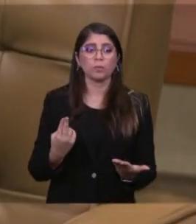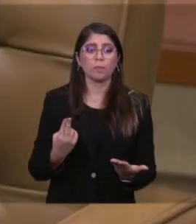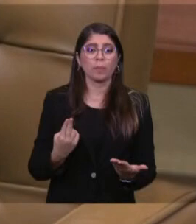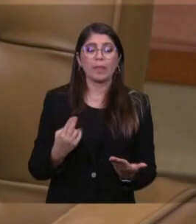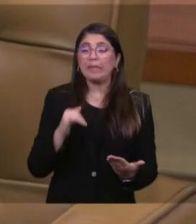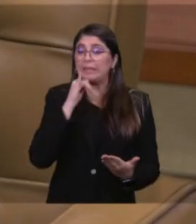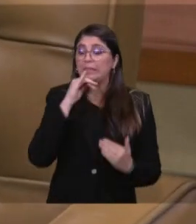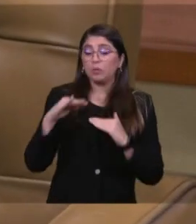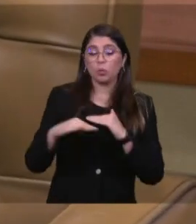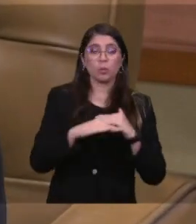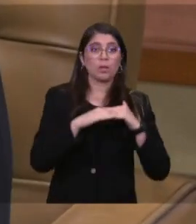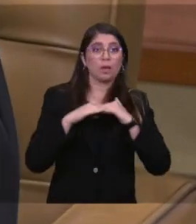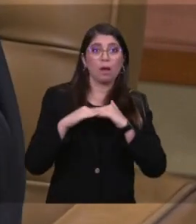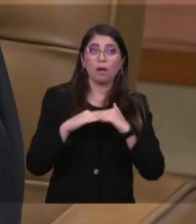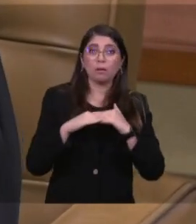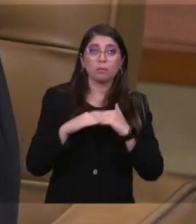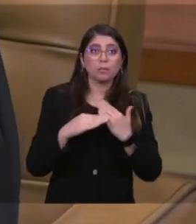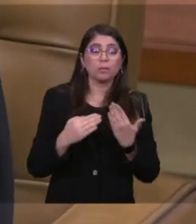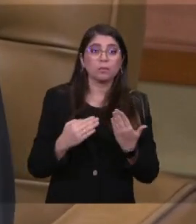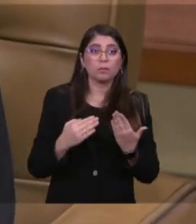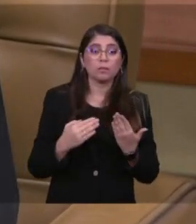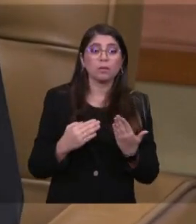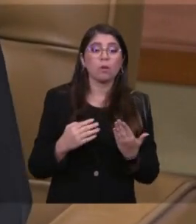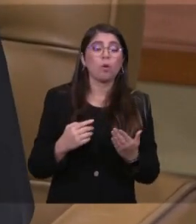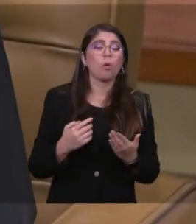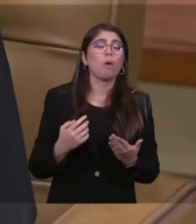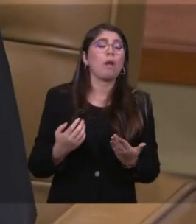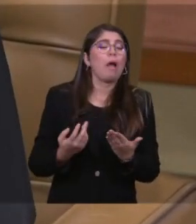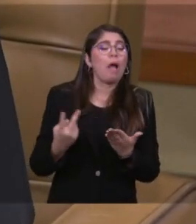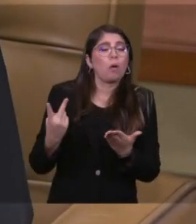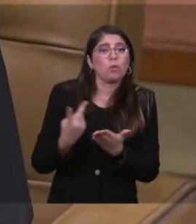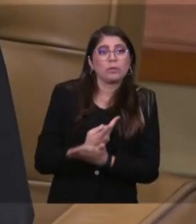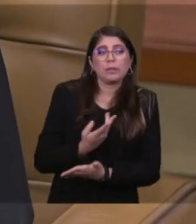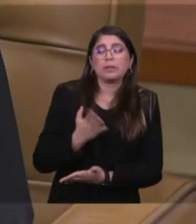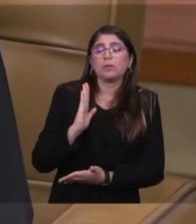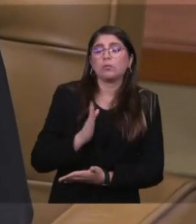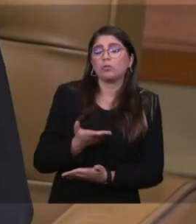por unanimidade, como já ocorreu em outros